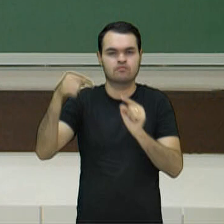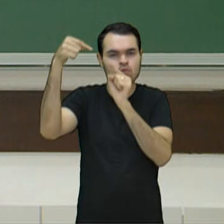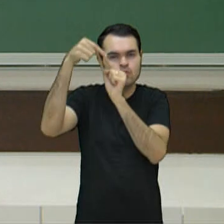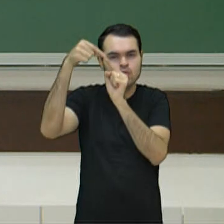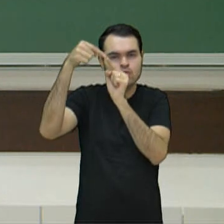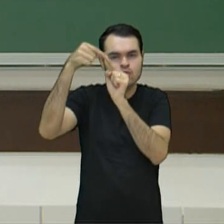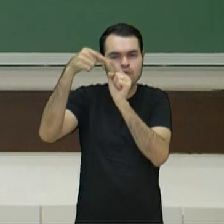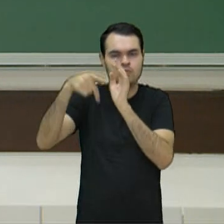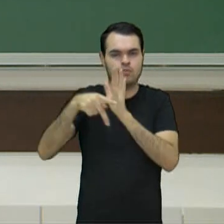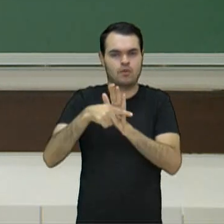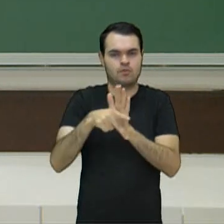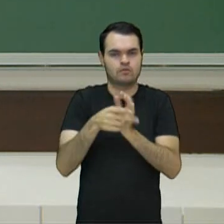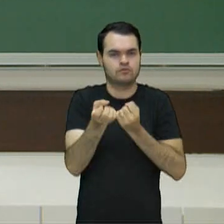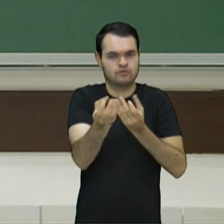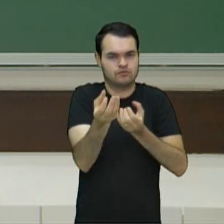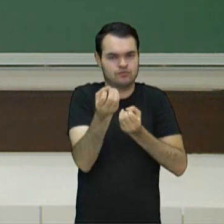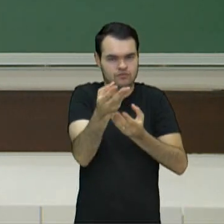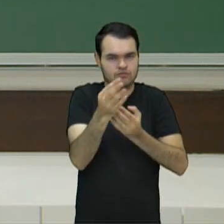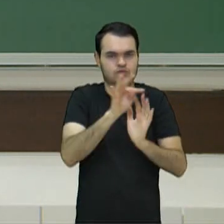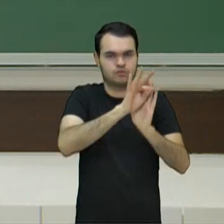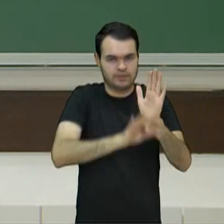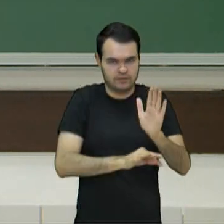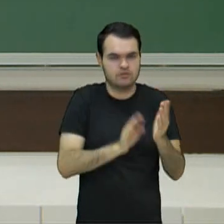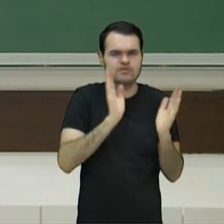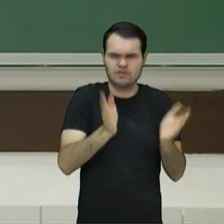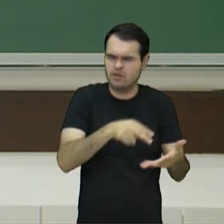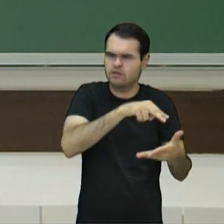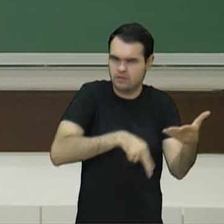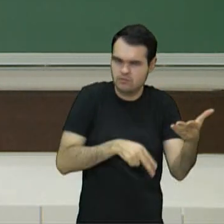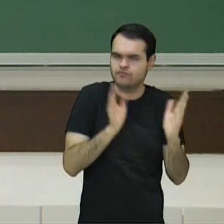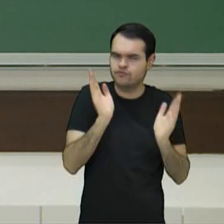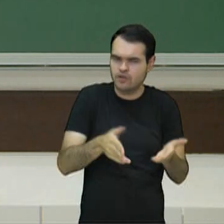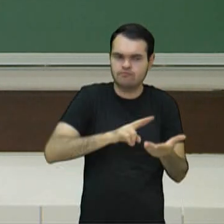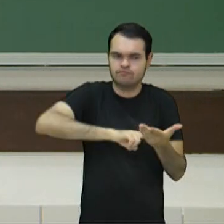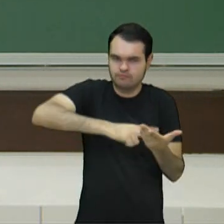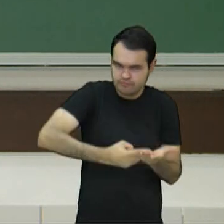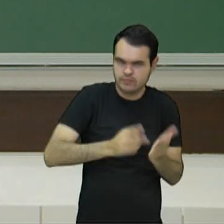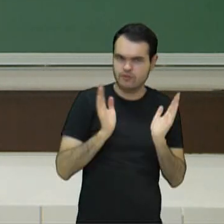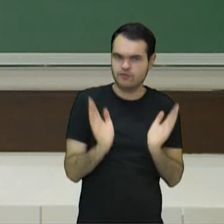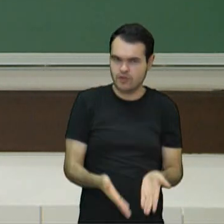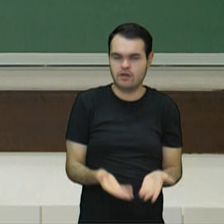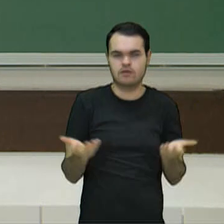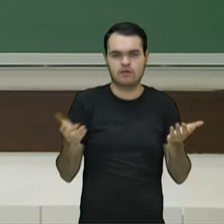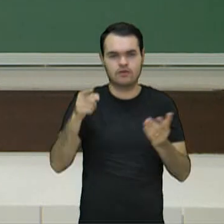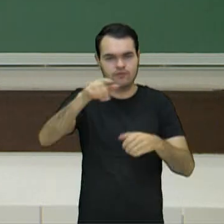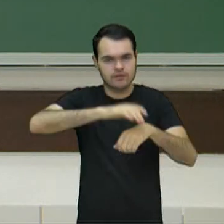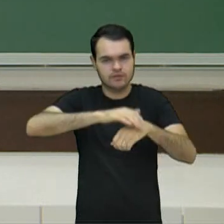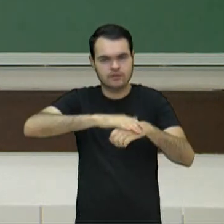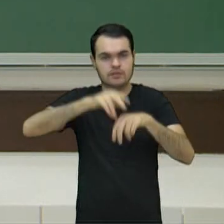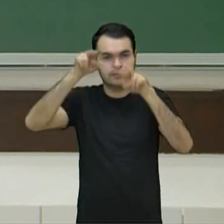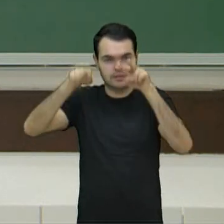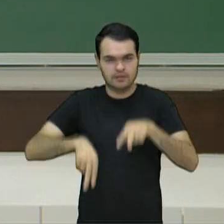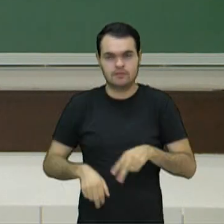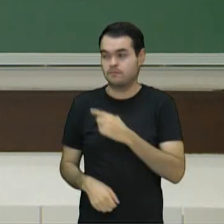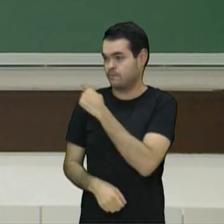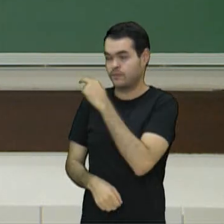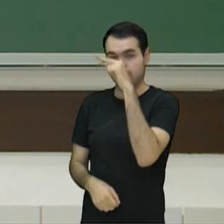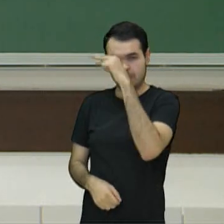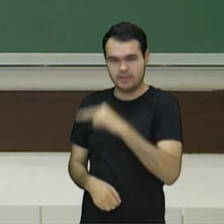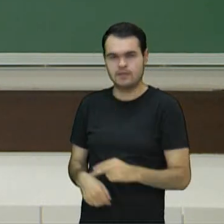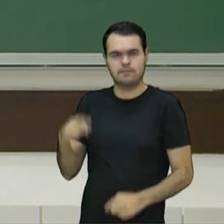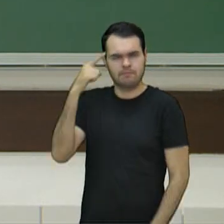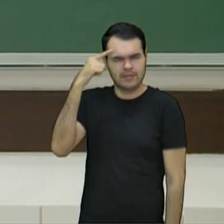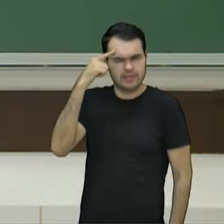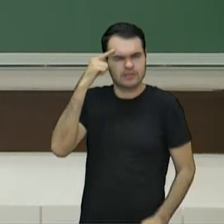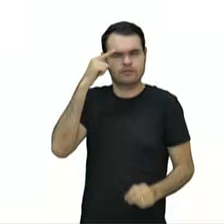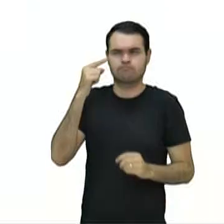nosso relato. Como nós já fizemos a leitura dessa parte, já foi interpretada essa parte, eu quero que vocês deem uma olhadinha, pensem com cuidado